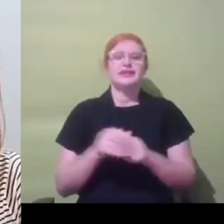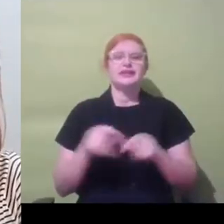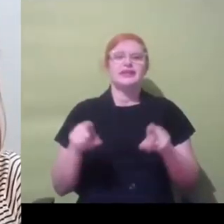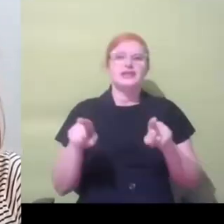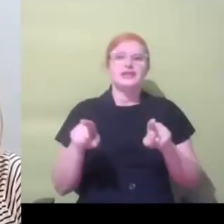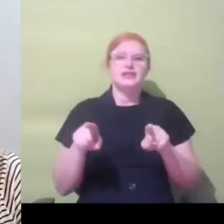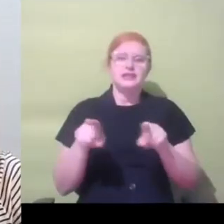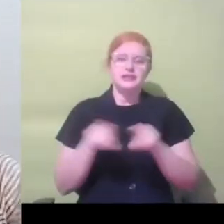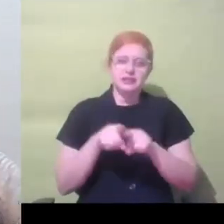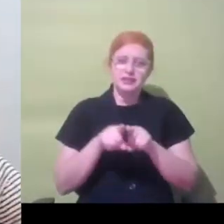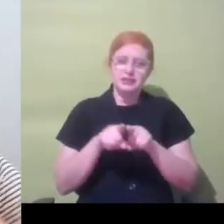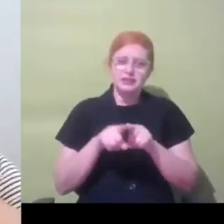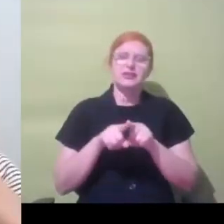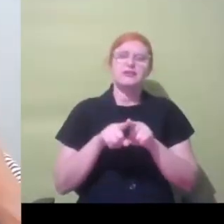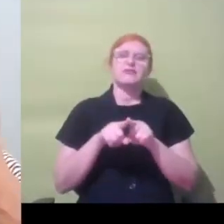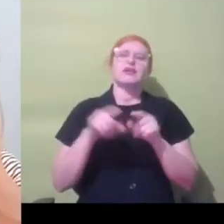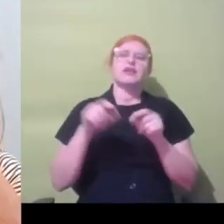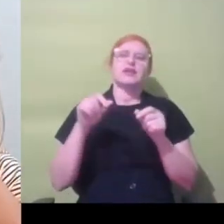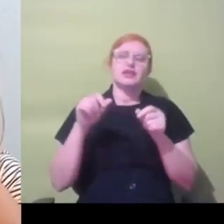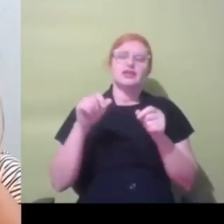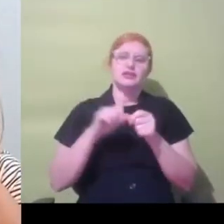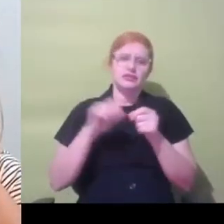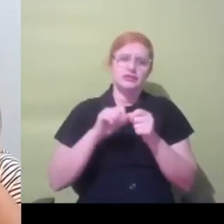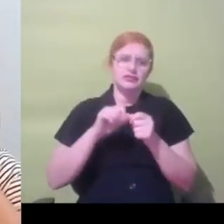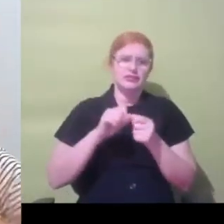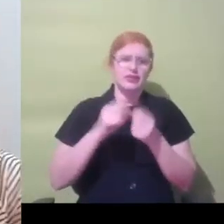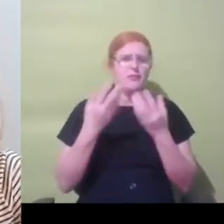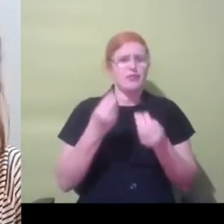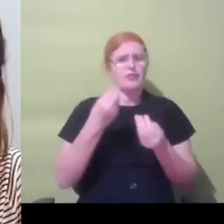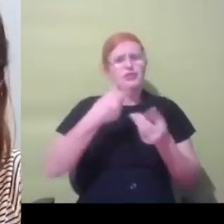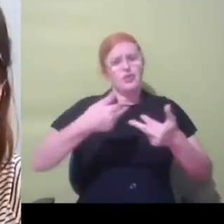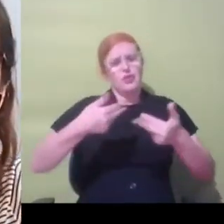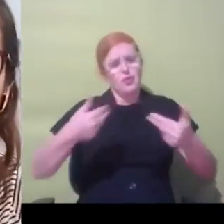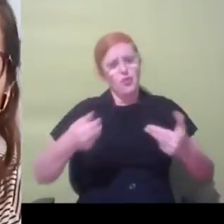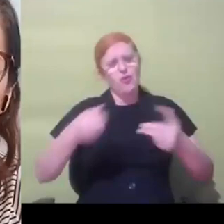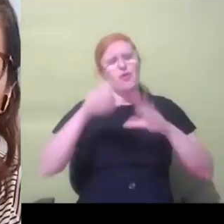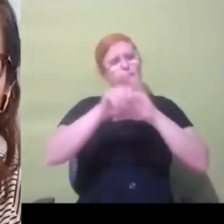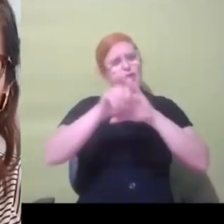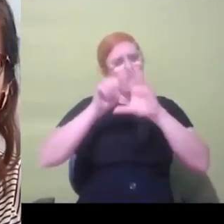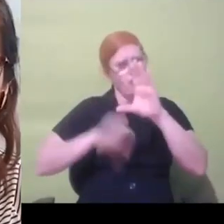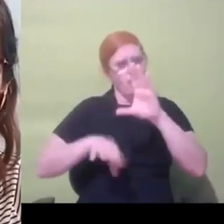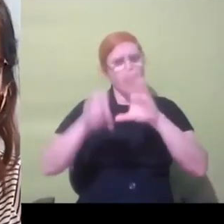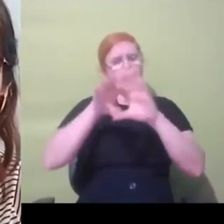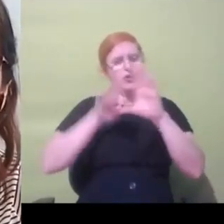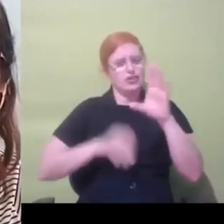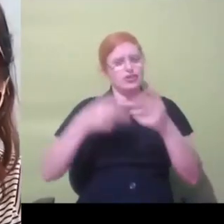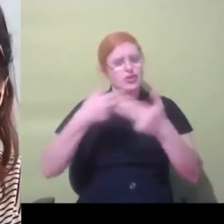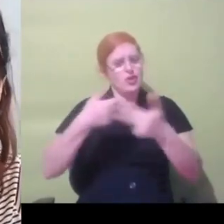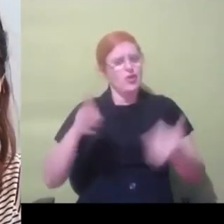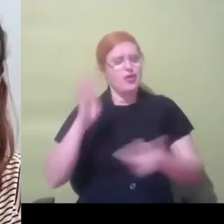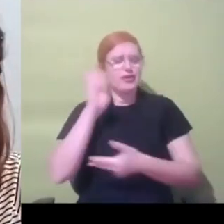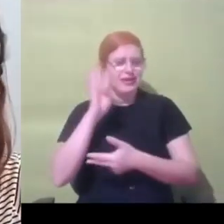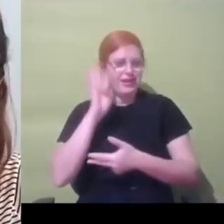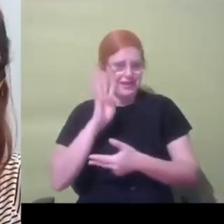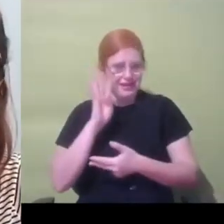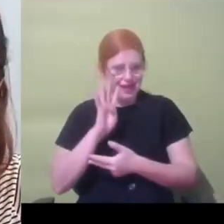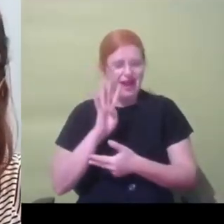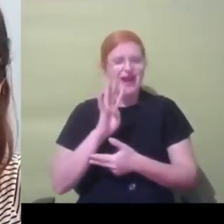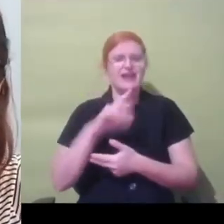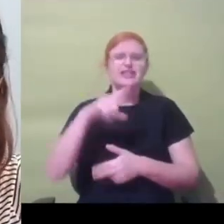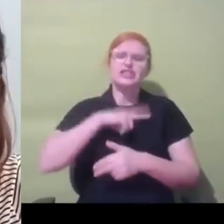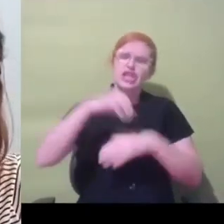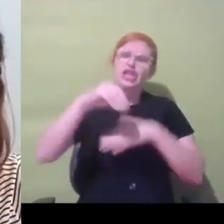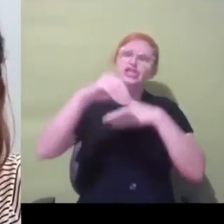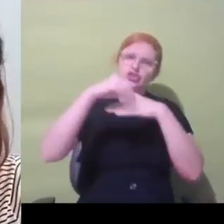feito bastante coisa, e é verdade, a Vivi, que está na rede de colaboradoras, sempre compartilha umas coisas bacanas com a gente. E Silvia, se você